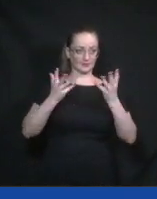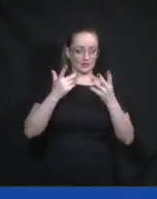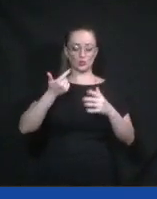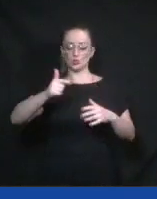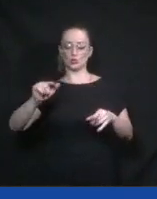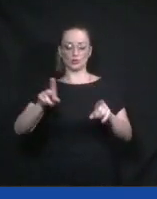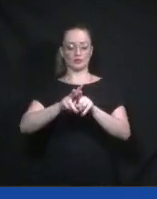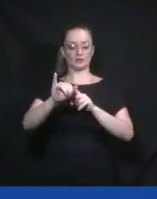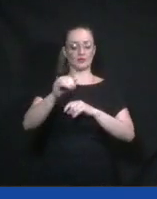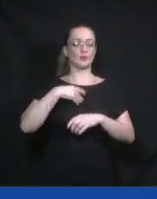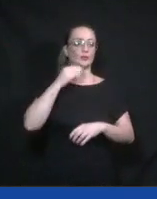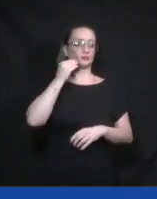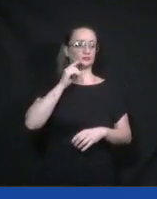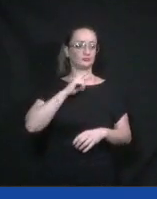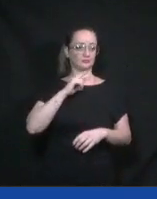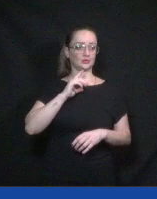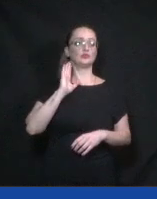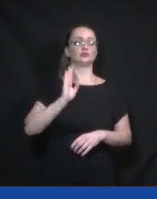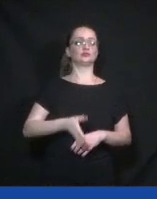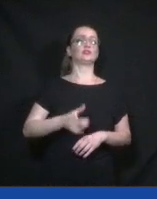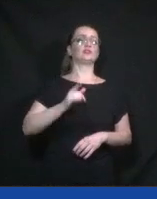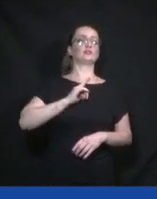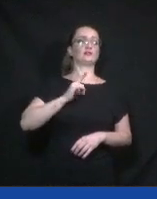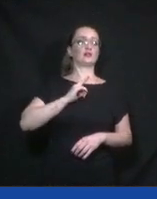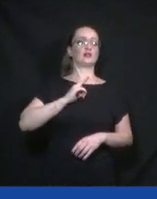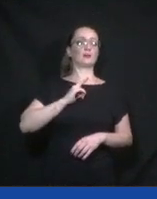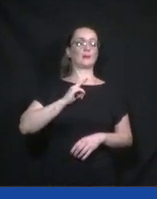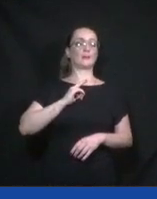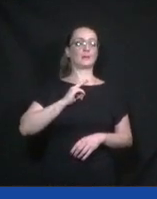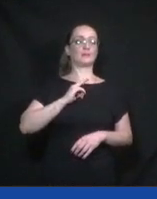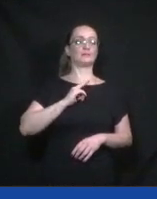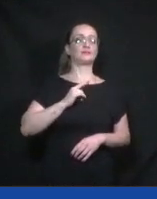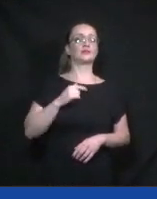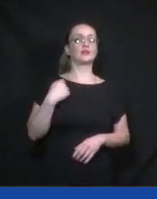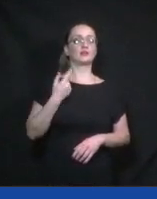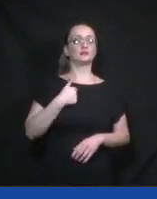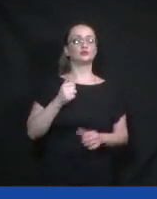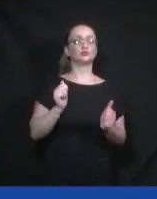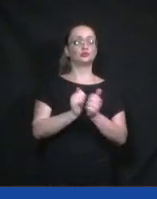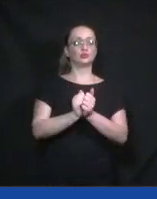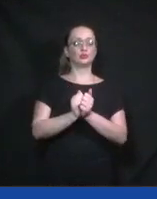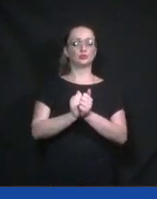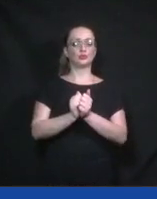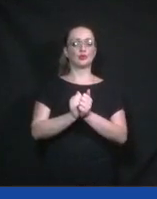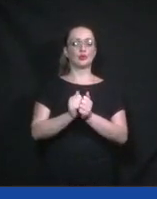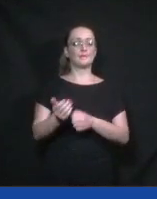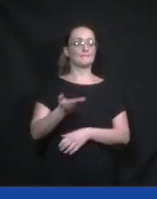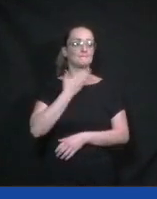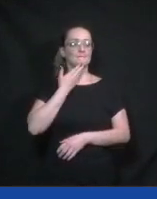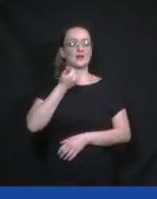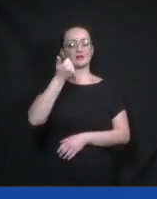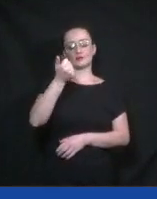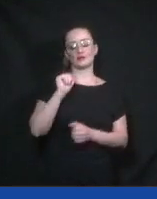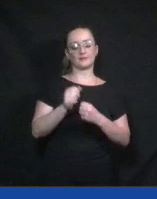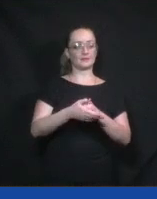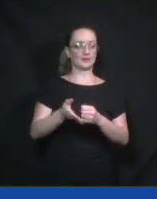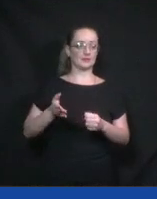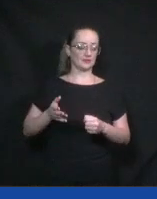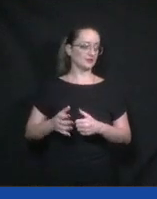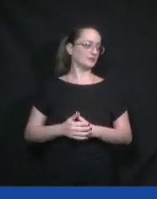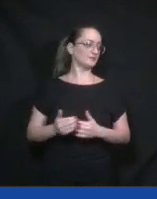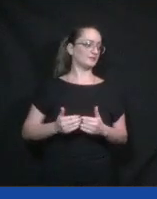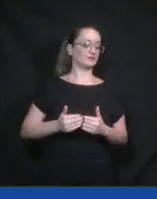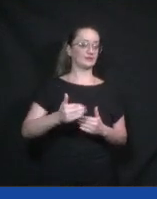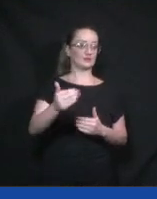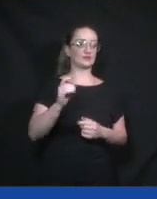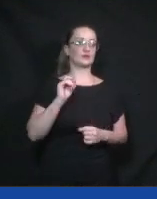outras que vão ter oportunidade de passar ou já passaram ao longo desses dias para que a gente possa juntos melhorar a nossa democracia a